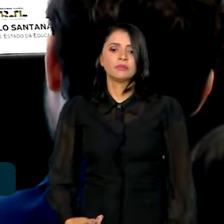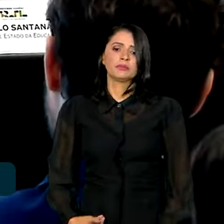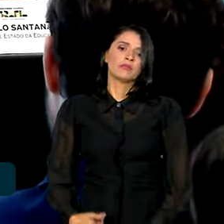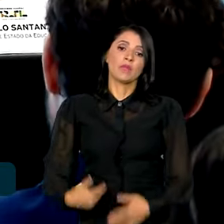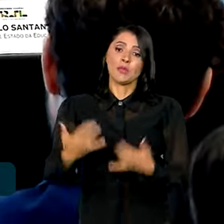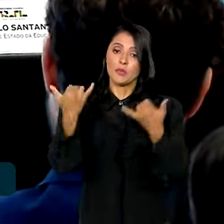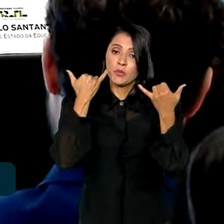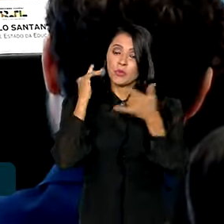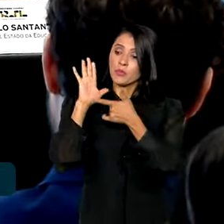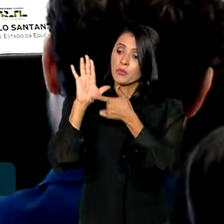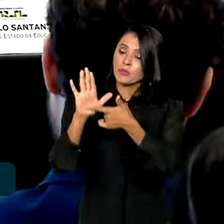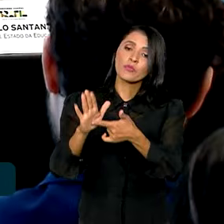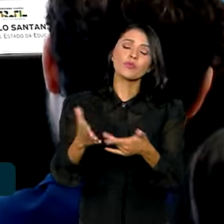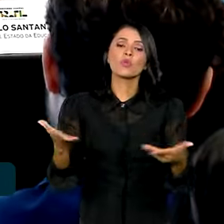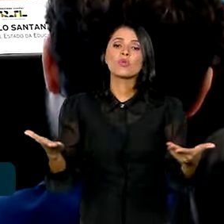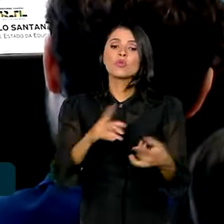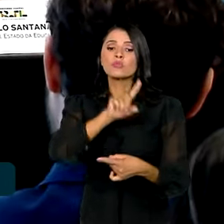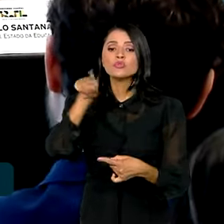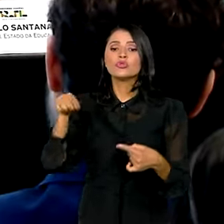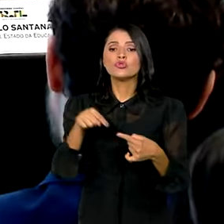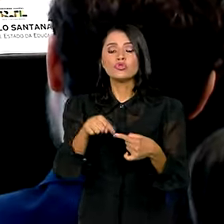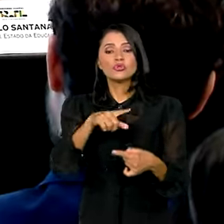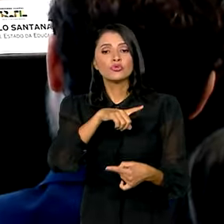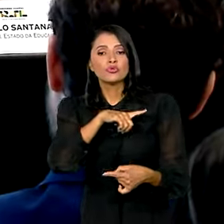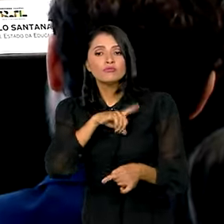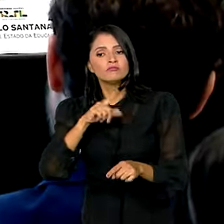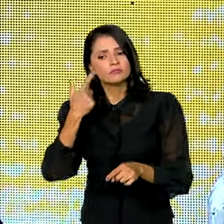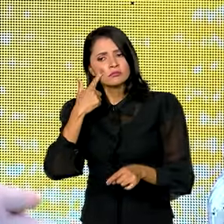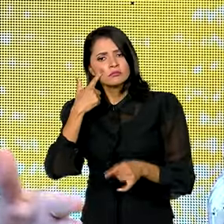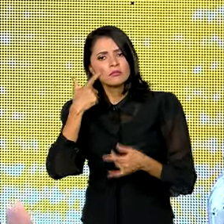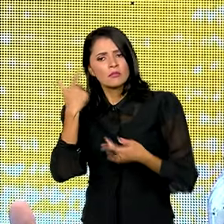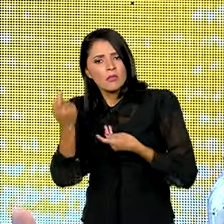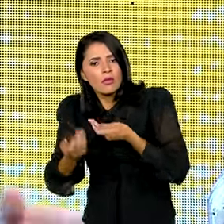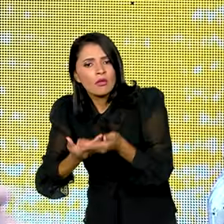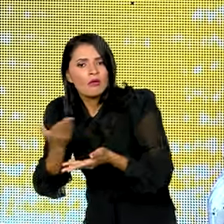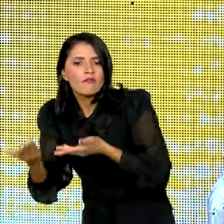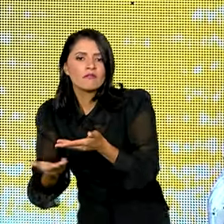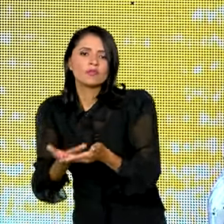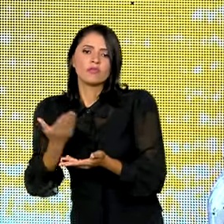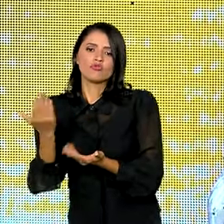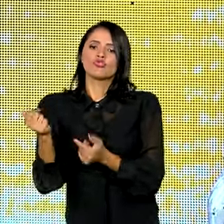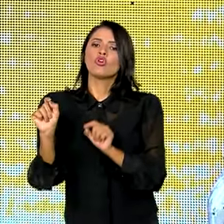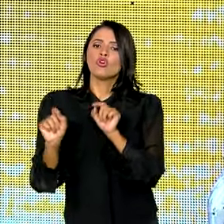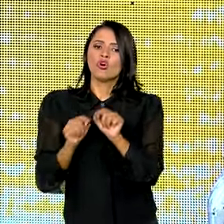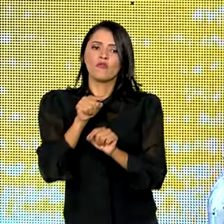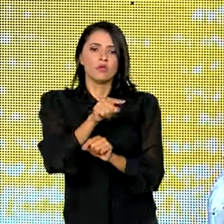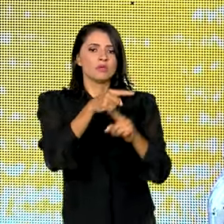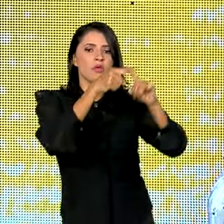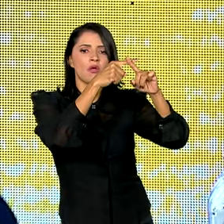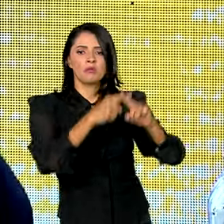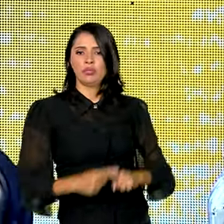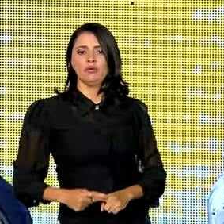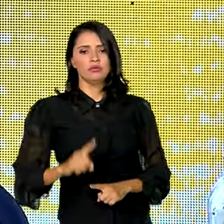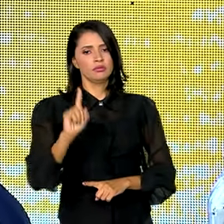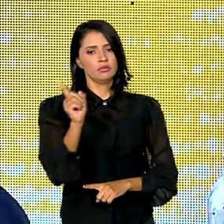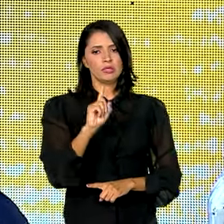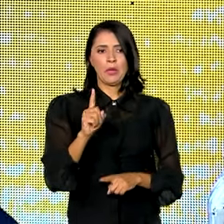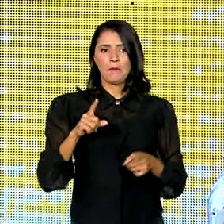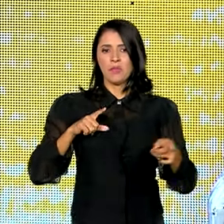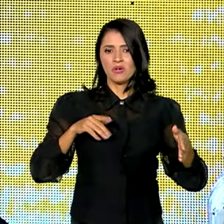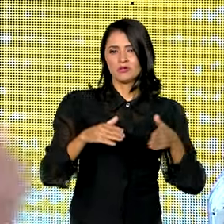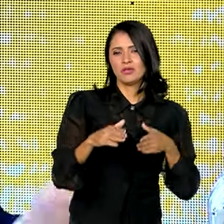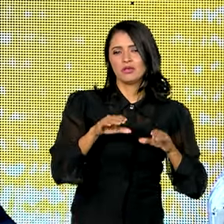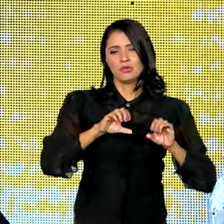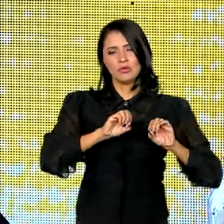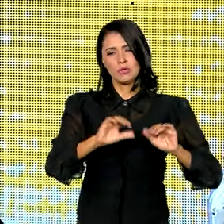apresentados hoje têm um objetivo claro de convencer aos jovens brasileiros que essa não é uma competição por acesso à